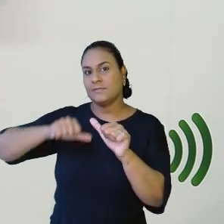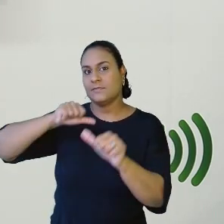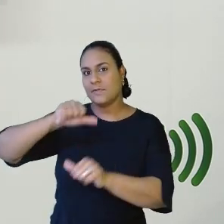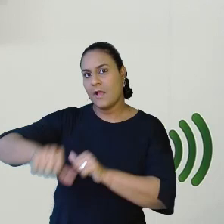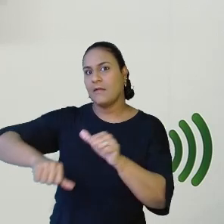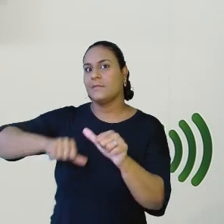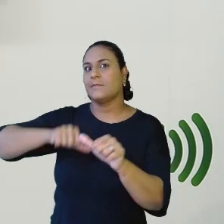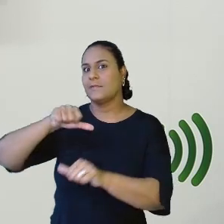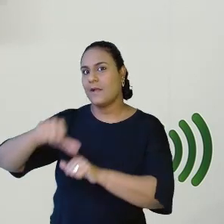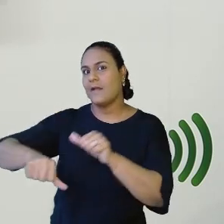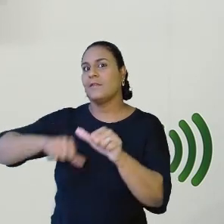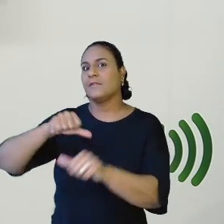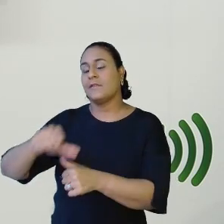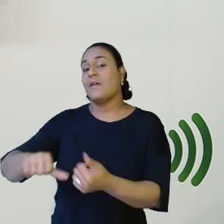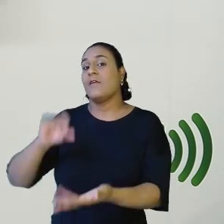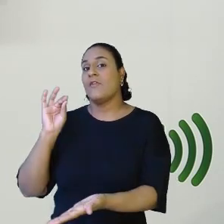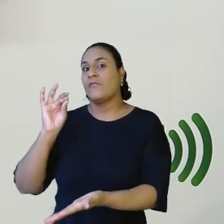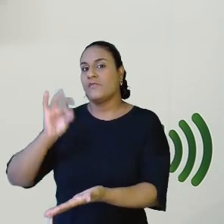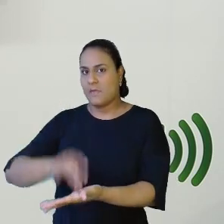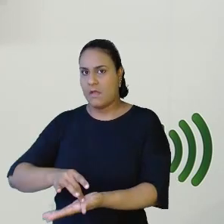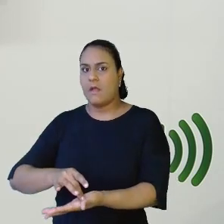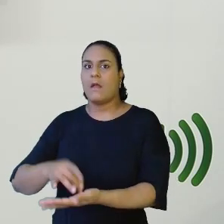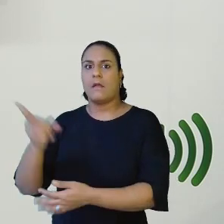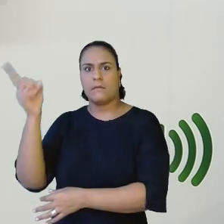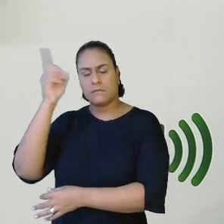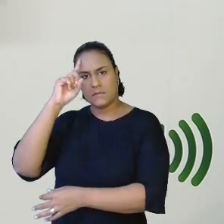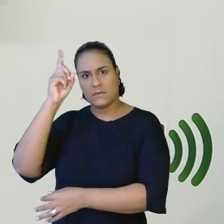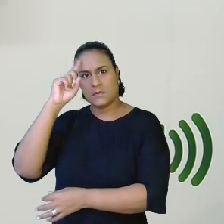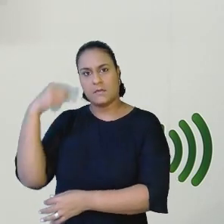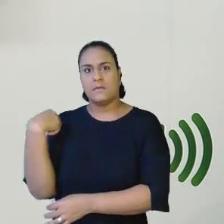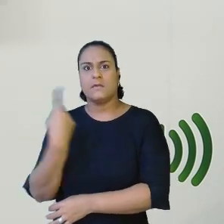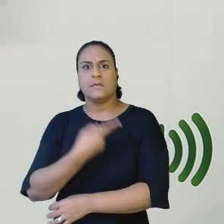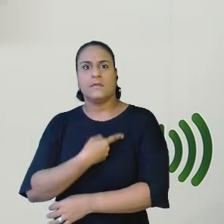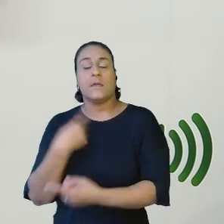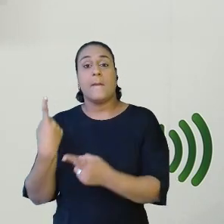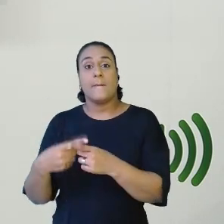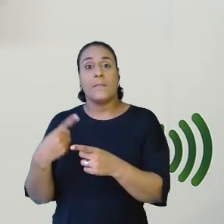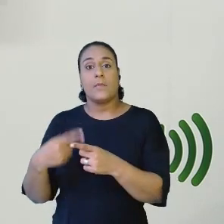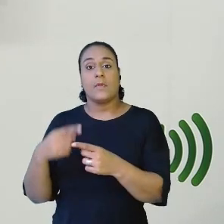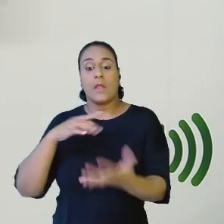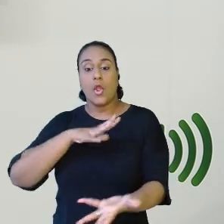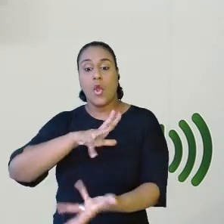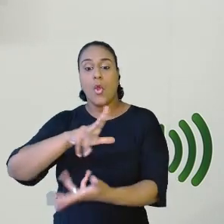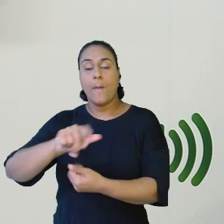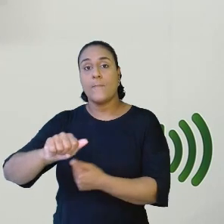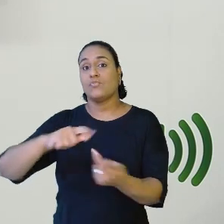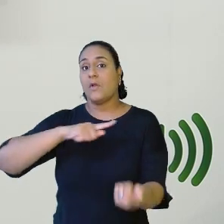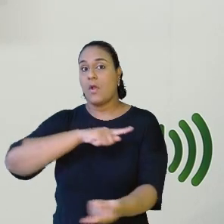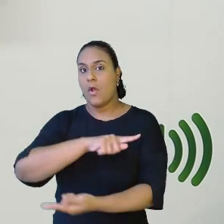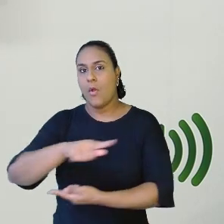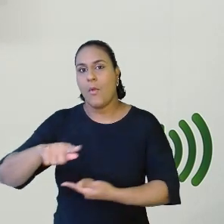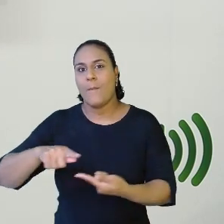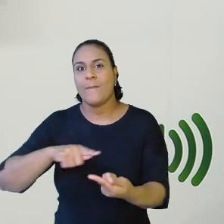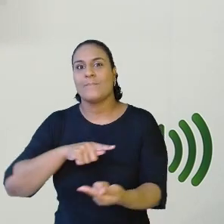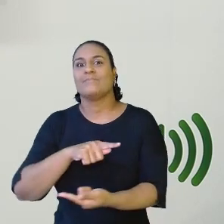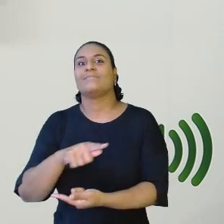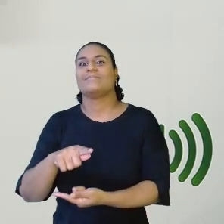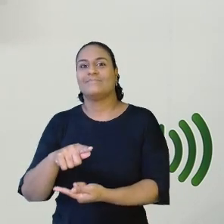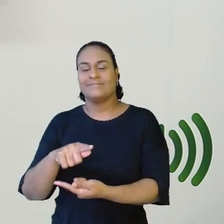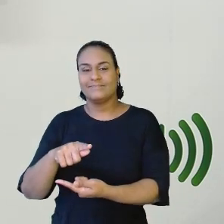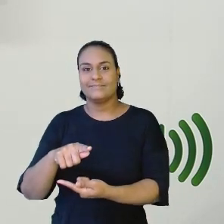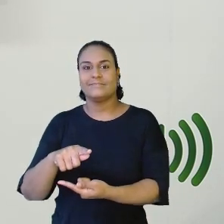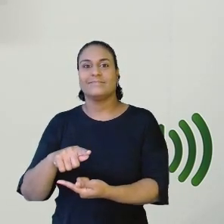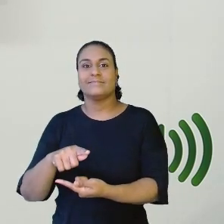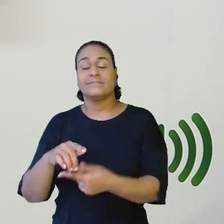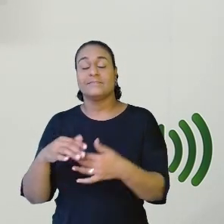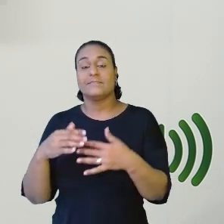a realidade, né? com o mundo que está mudando. A gente falou aqui que o mundo está globalizado, que o mundo está diminuindo a distância entre as pessoas.